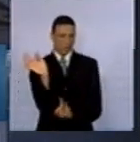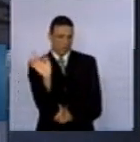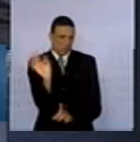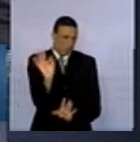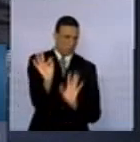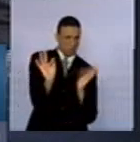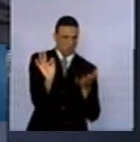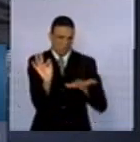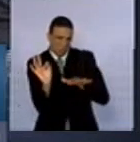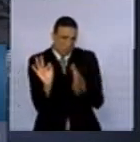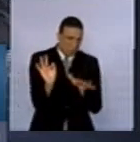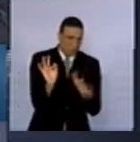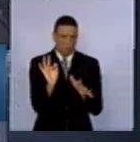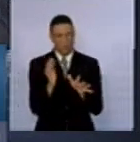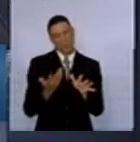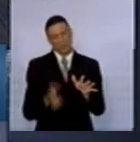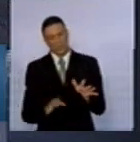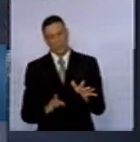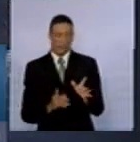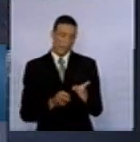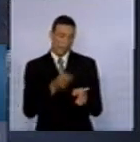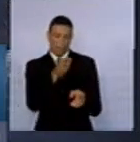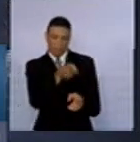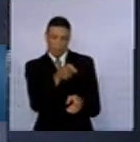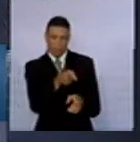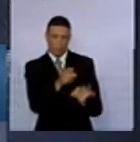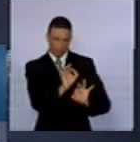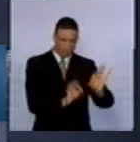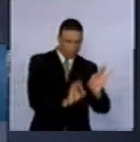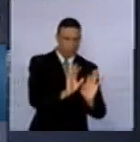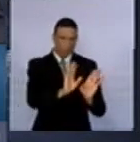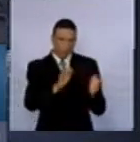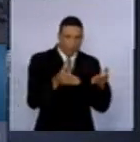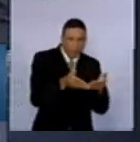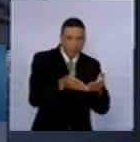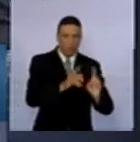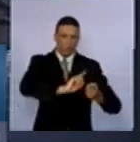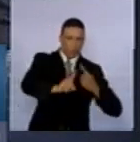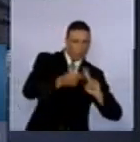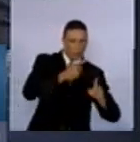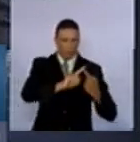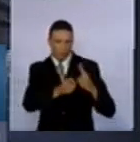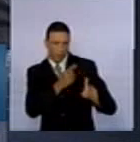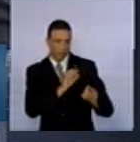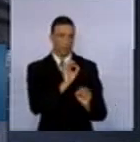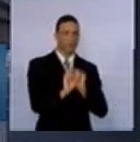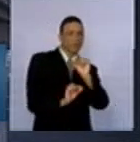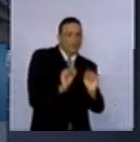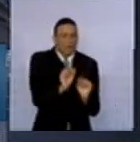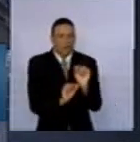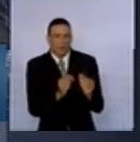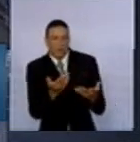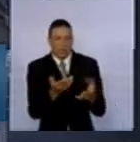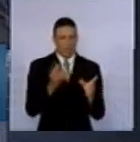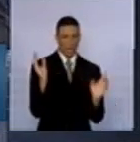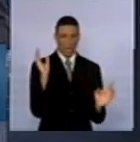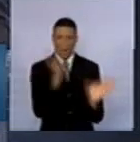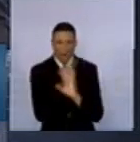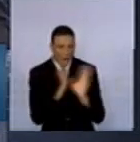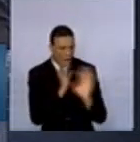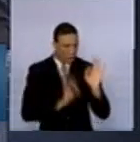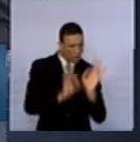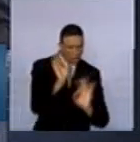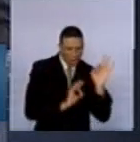número já dá para pressupor já se conversava e já se discutia no mundo com muita rapidez